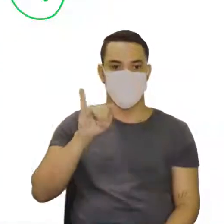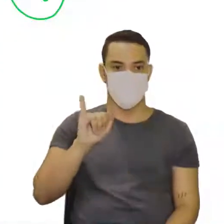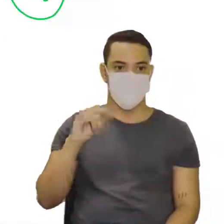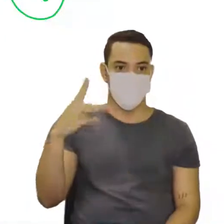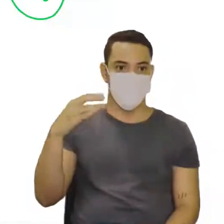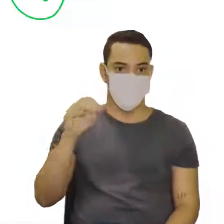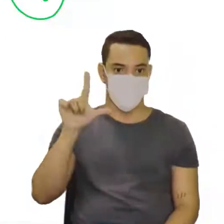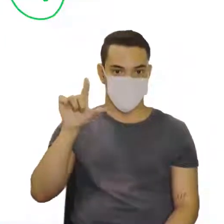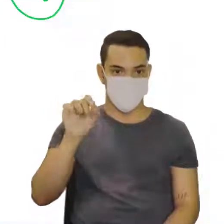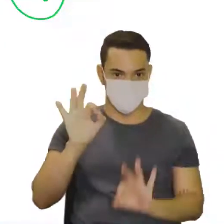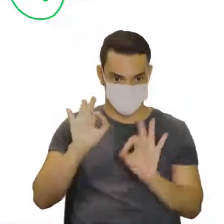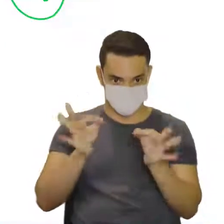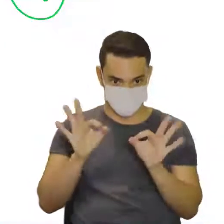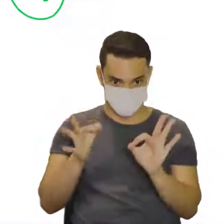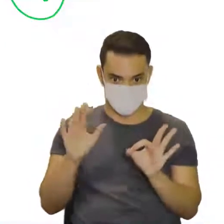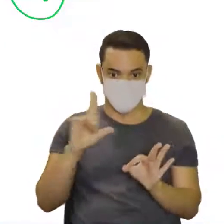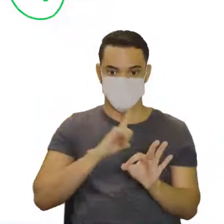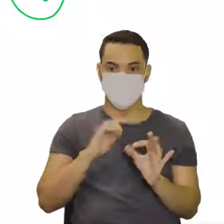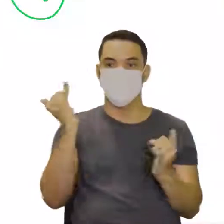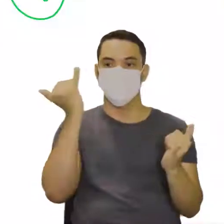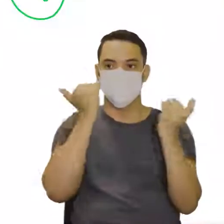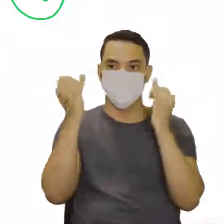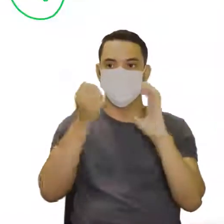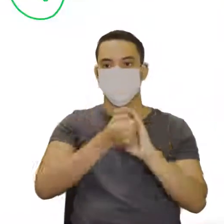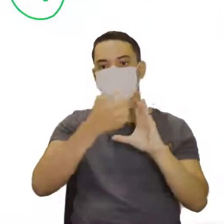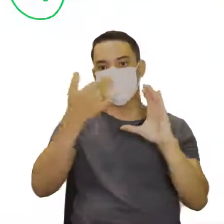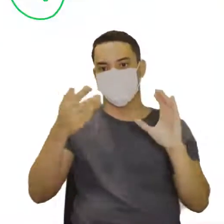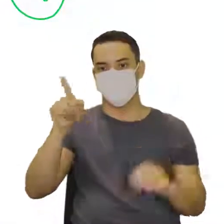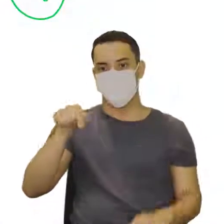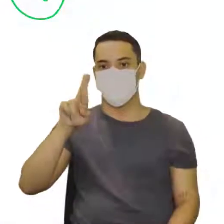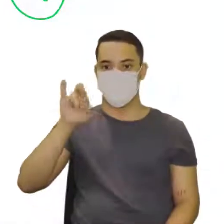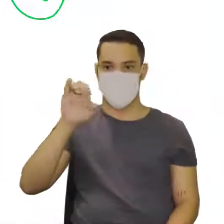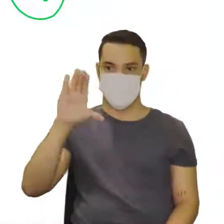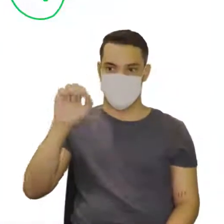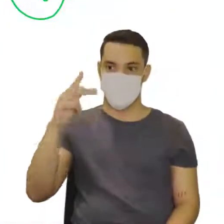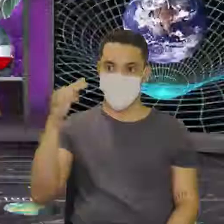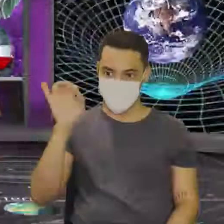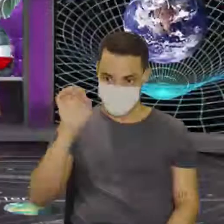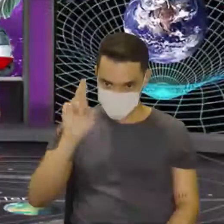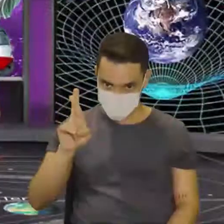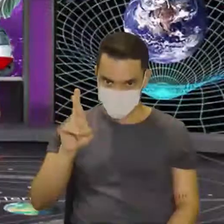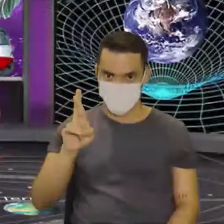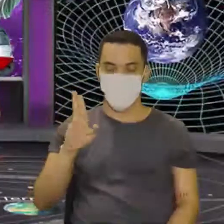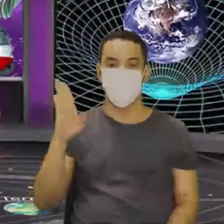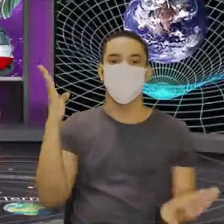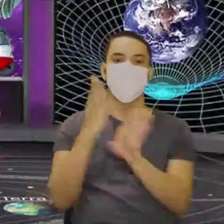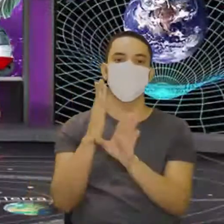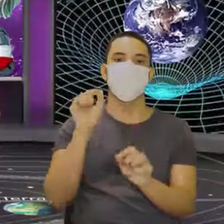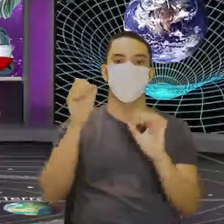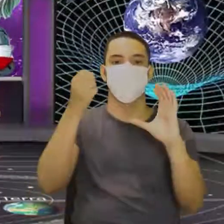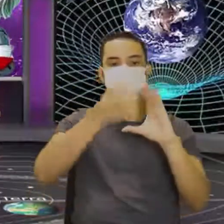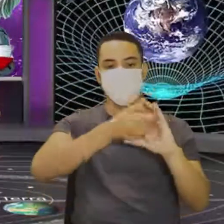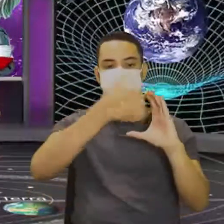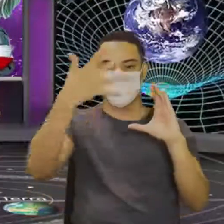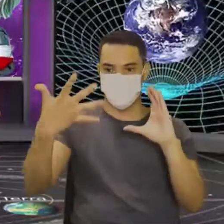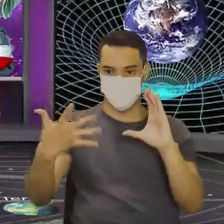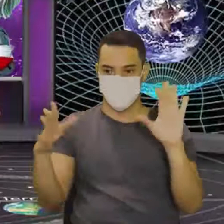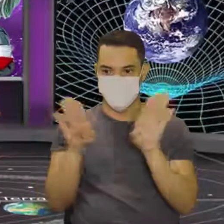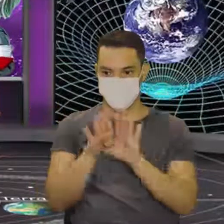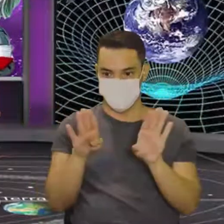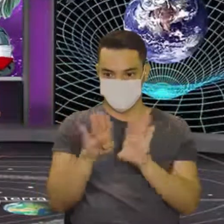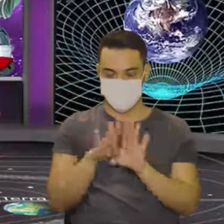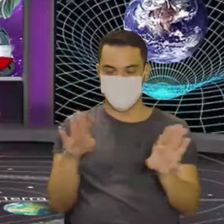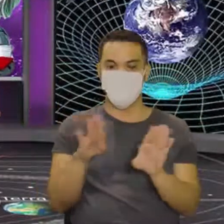ok? Então, esse bipolo, ele é um receptor, ele é um receptor por causa da característica, tá bom,